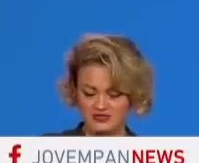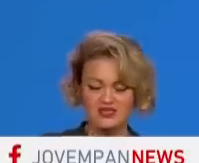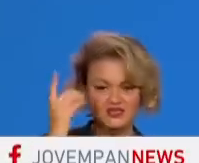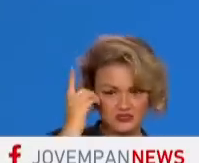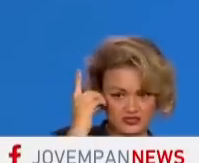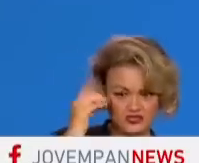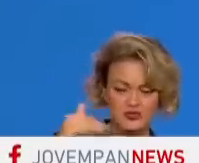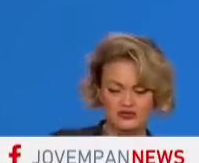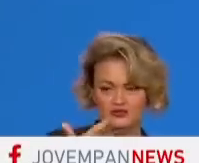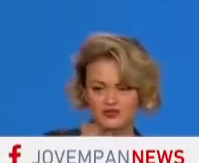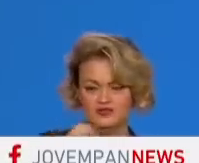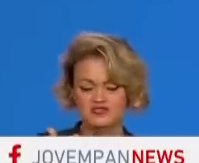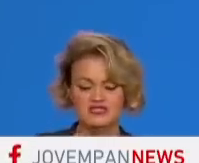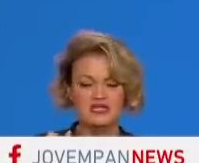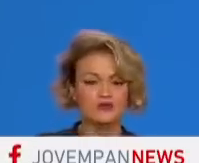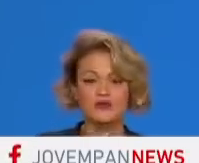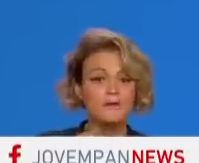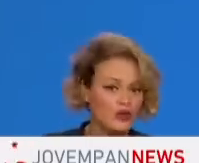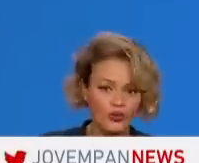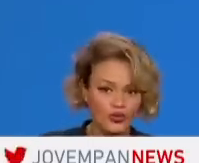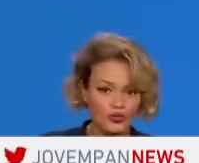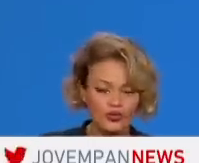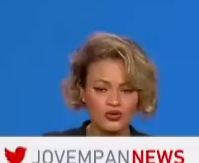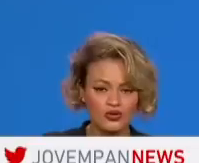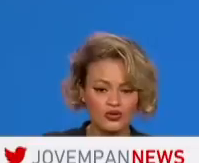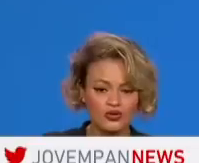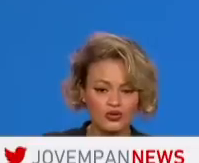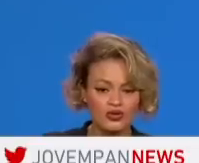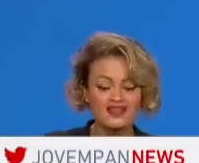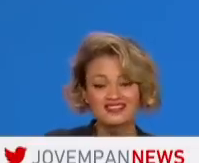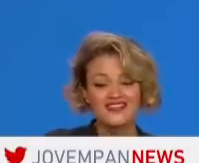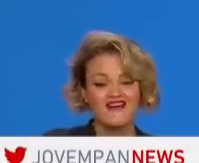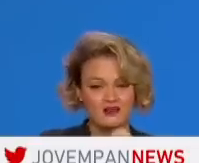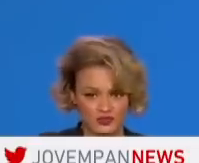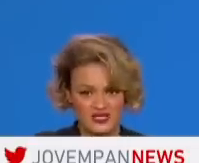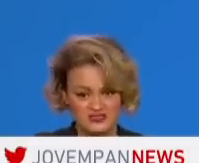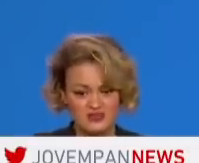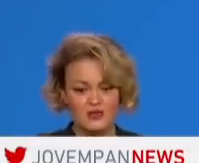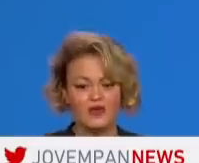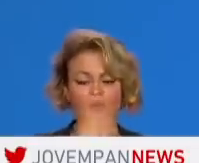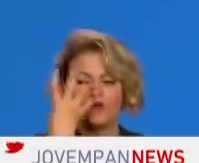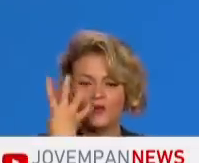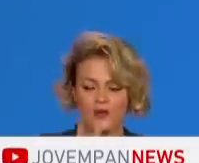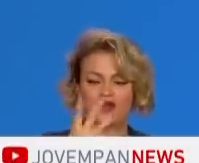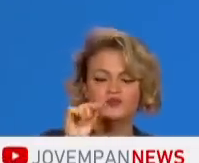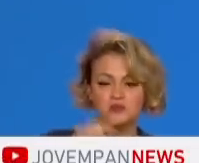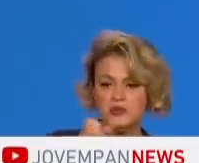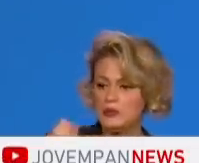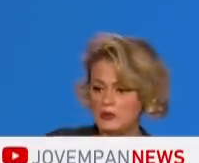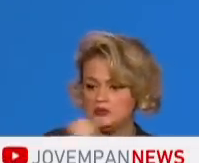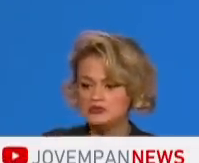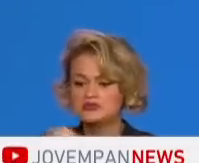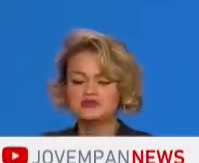até 2016, estão paralisadas. Só na área da educação são 4 mil obras que